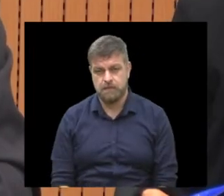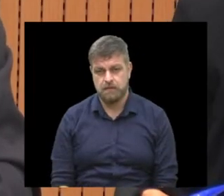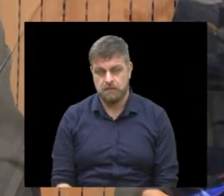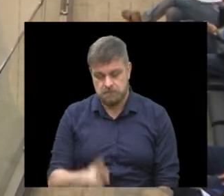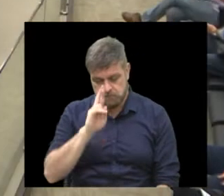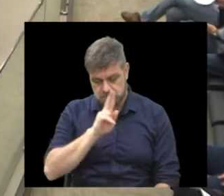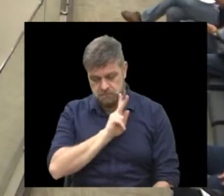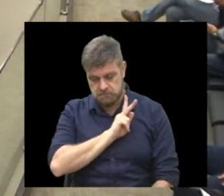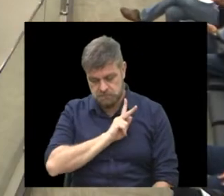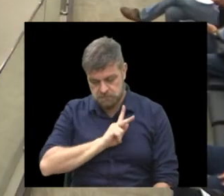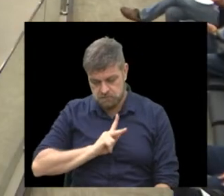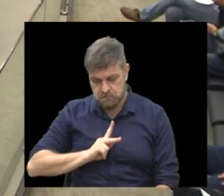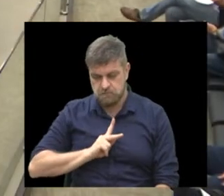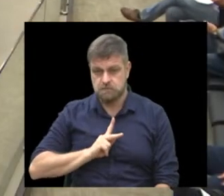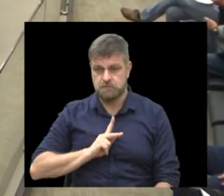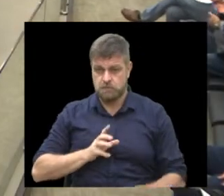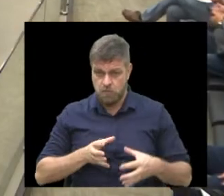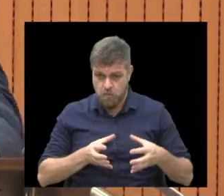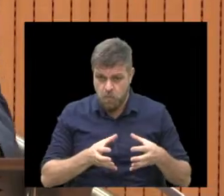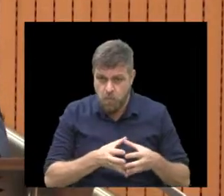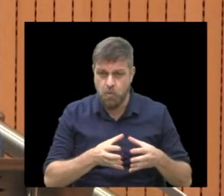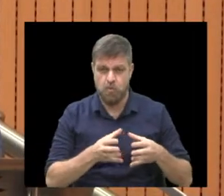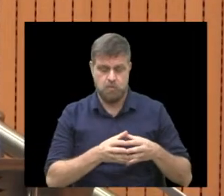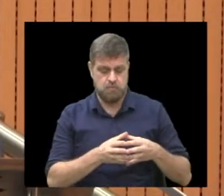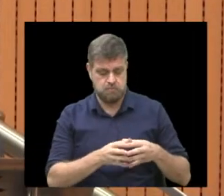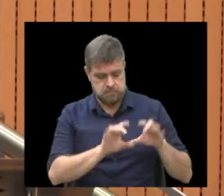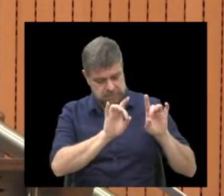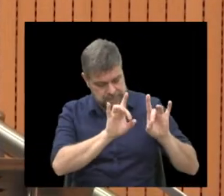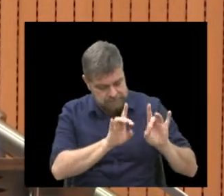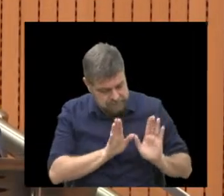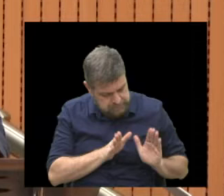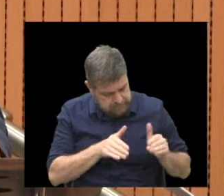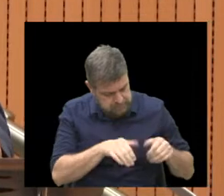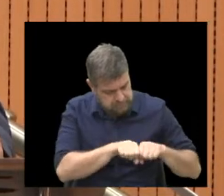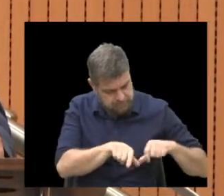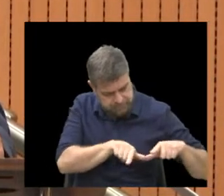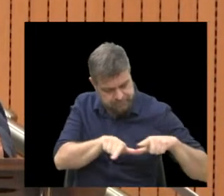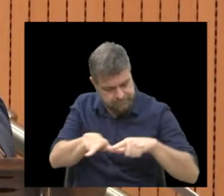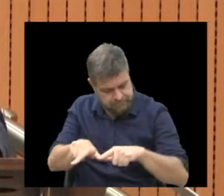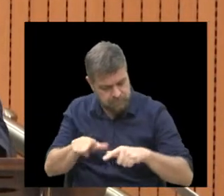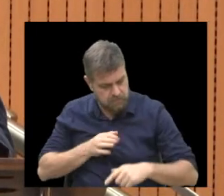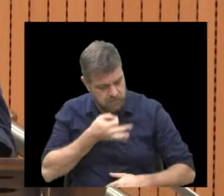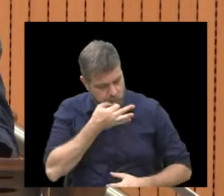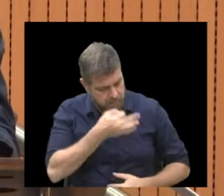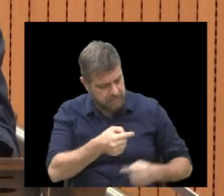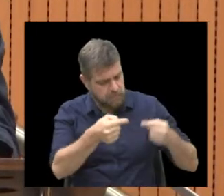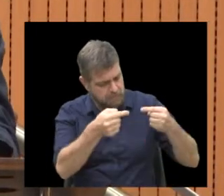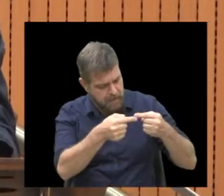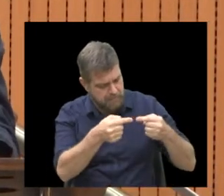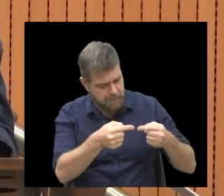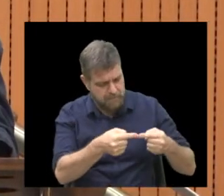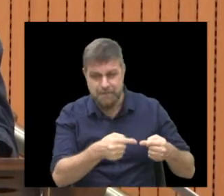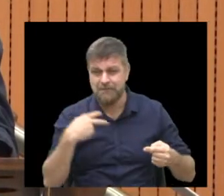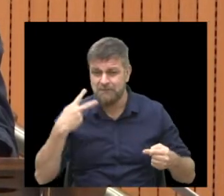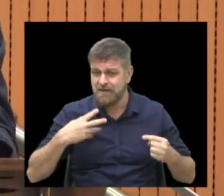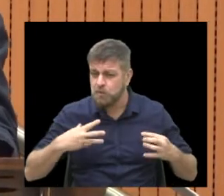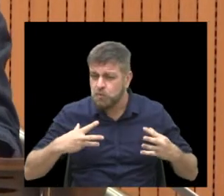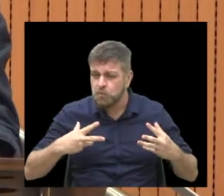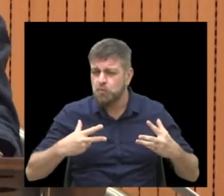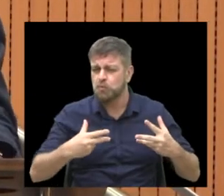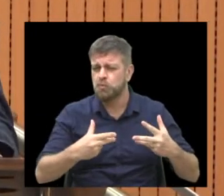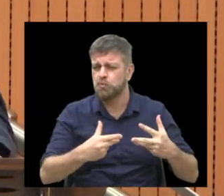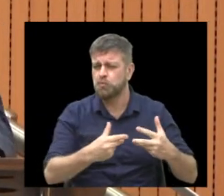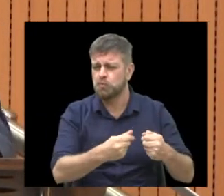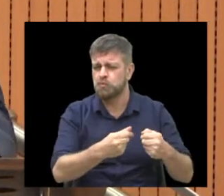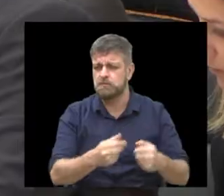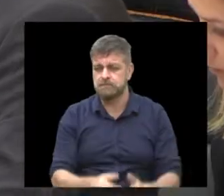Senhor presidente, a Comissão Especial de Honraria deu parecer favorável por unanimidade ao